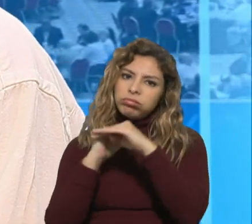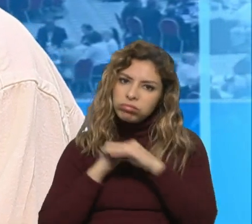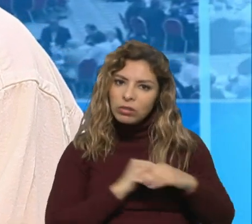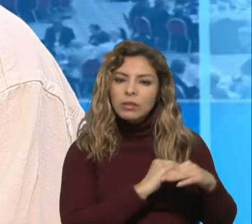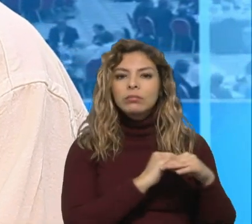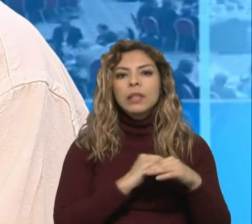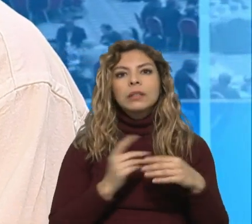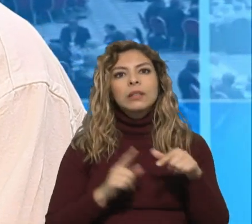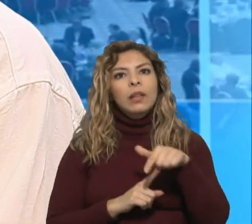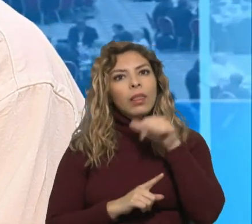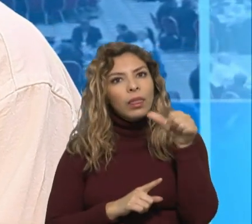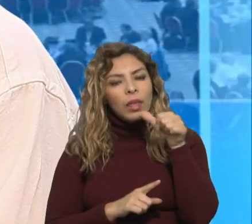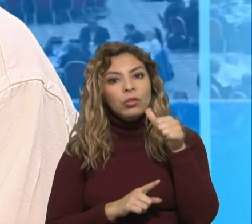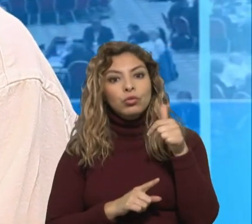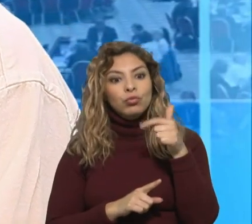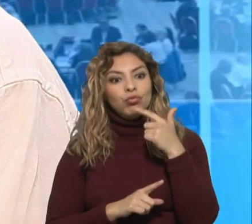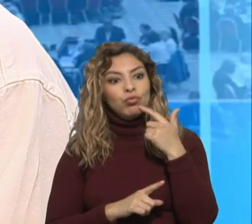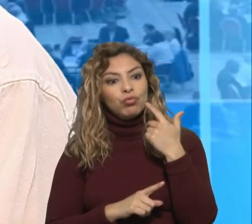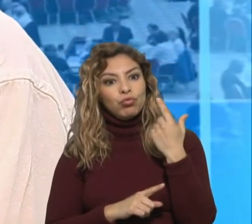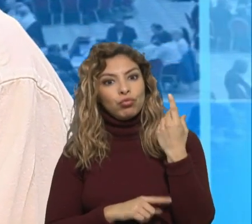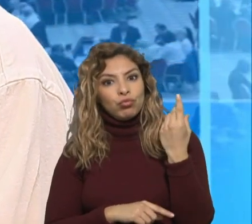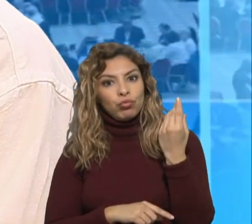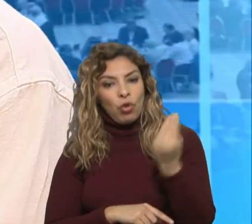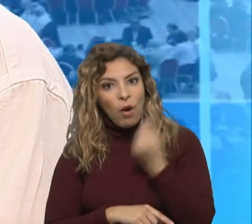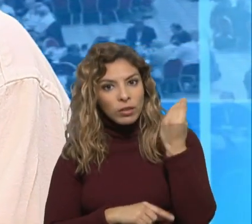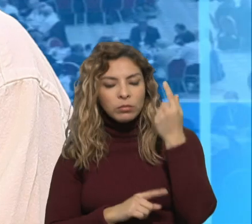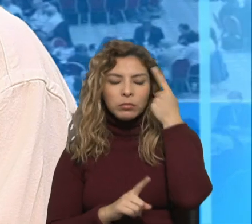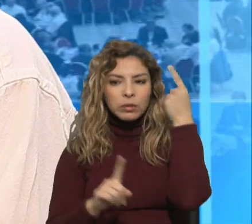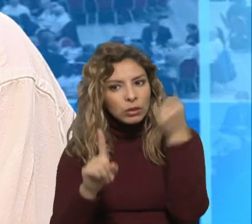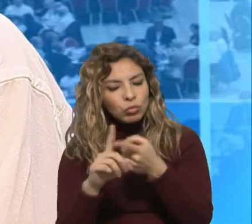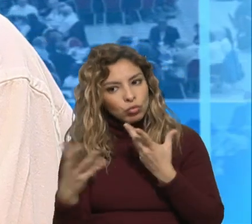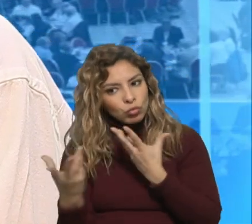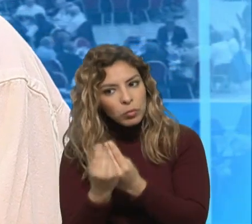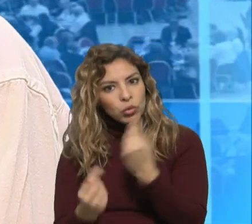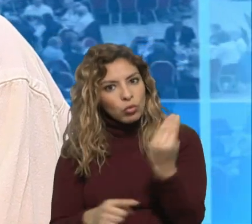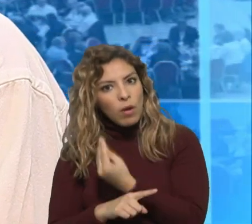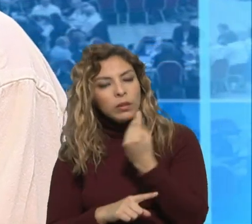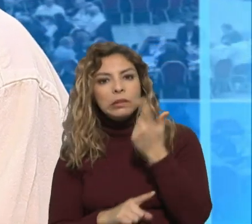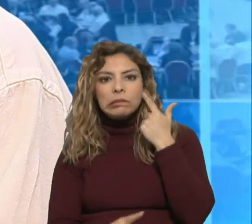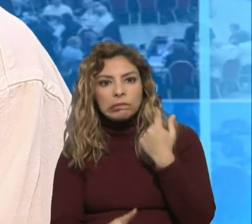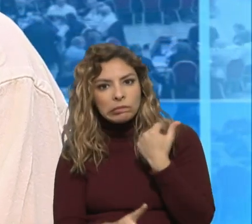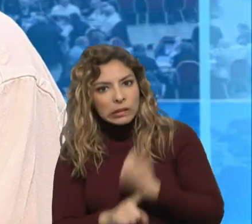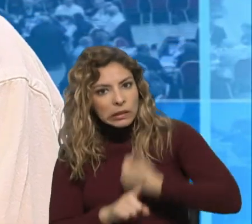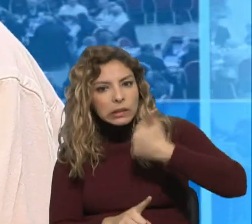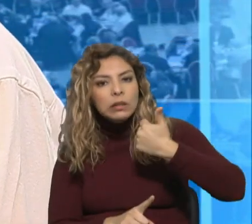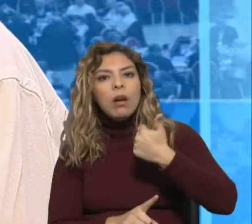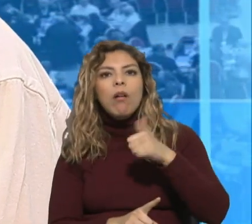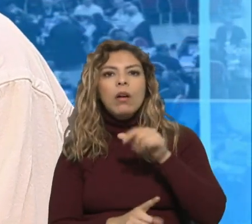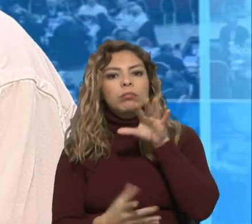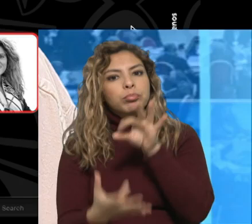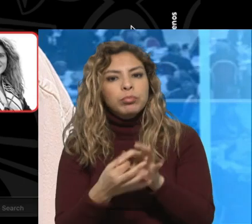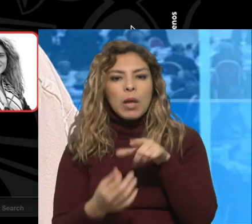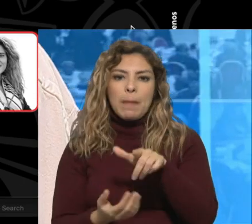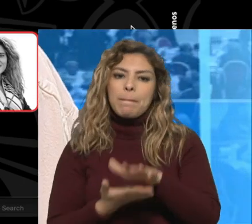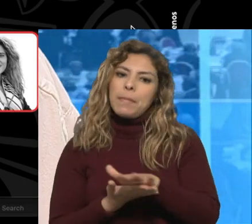que isto é um evento de jovens para jovens, pensado para os jovens, com os jovens e montado, acima de tudo, nessa base.